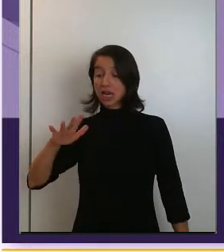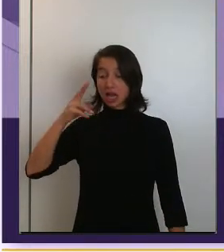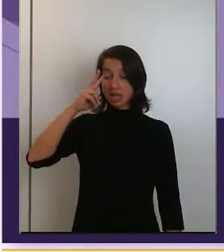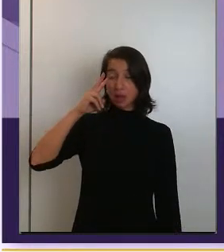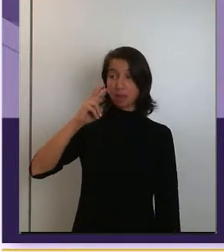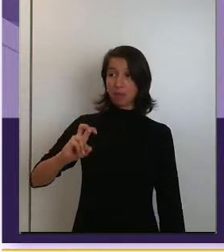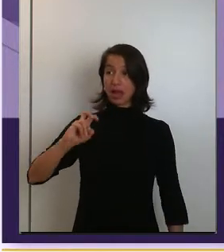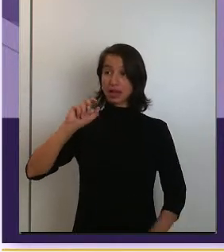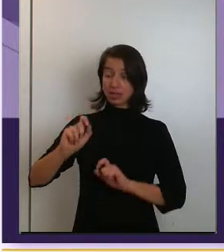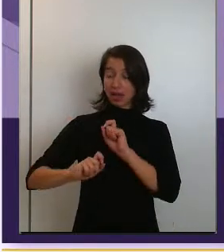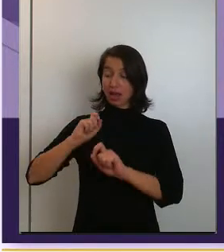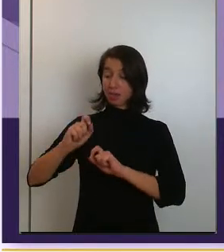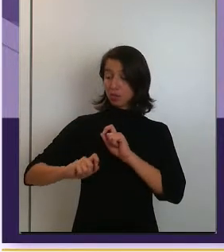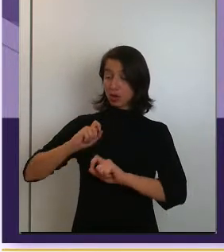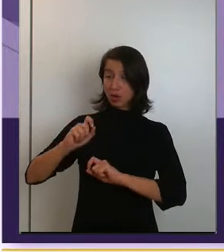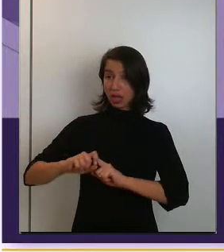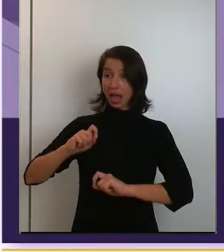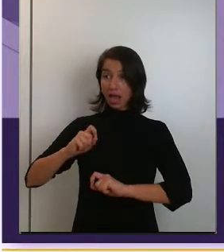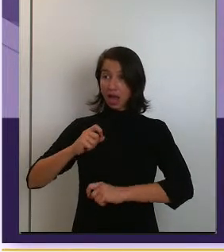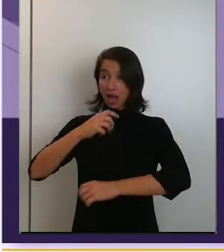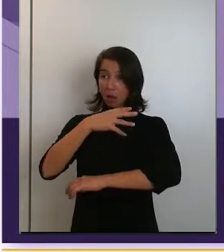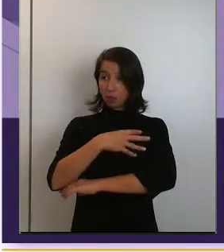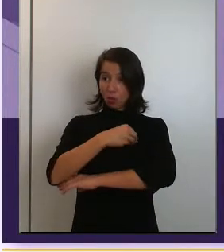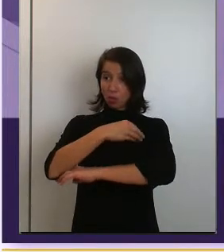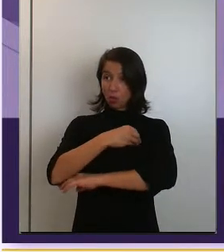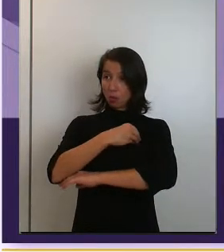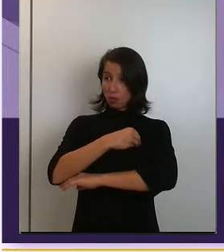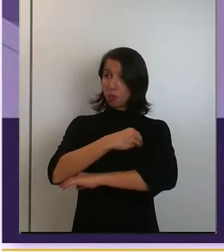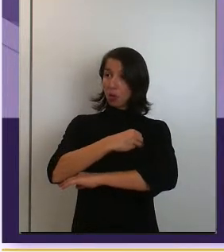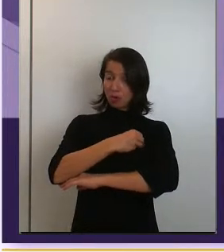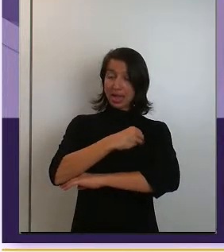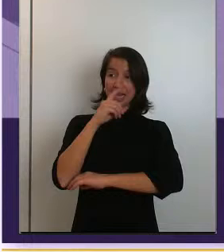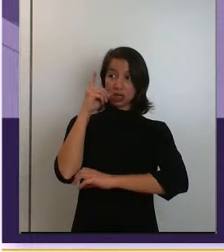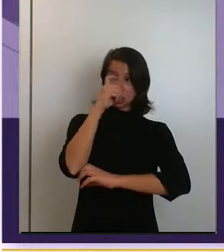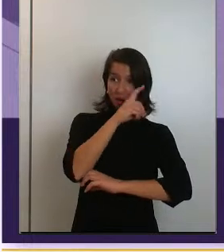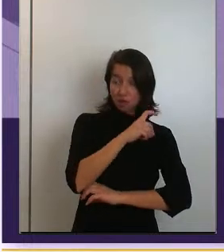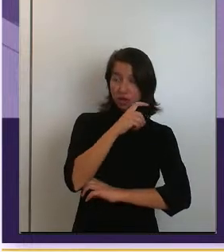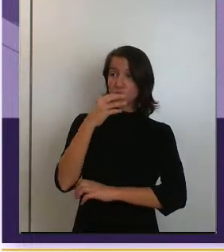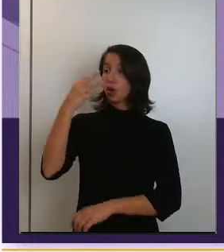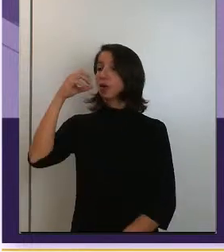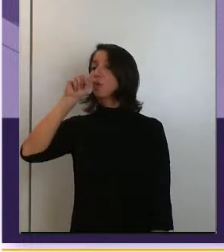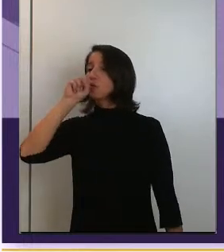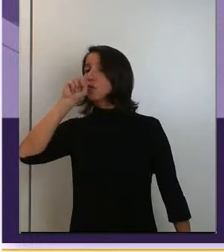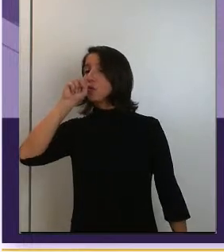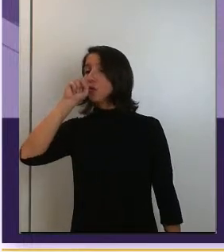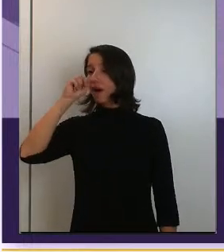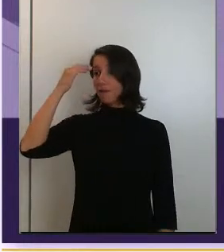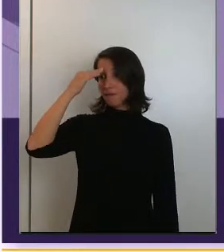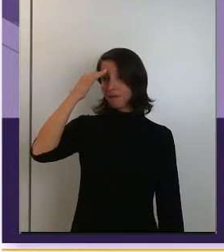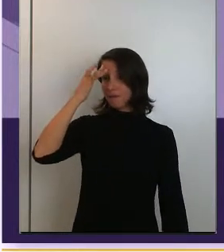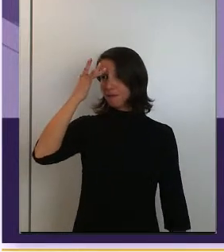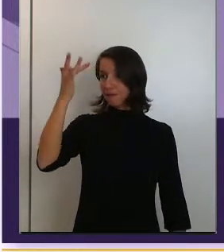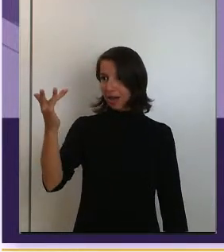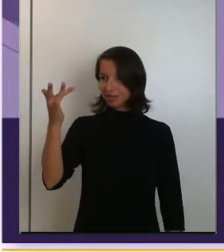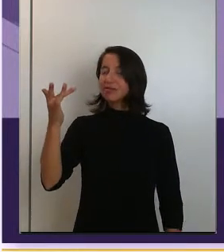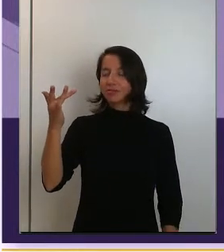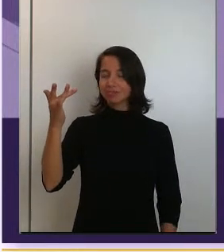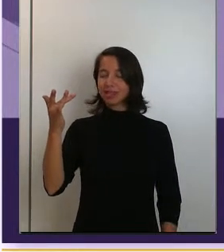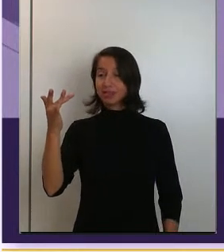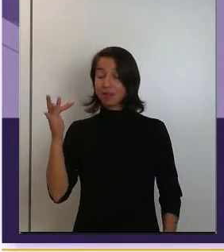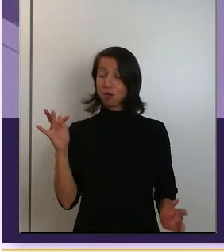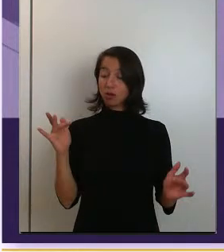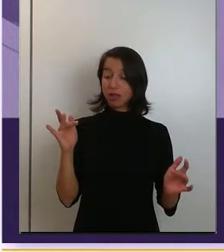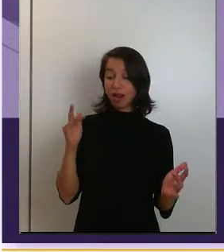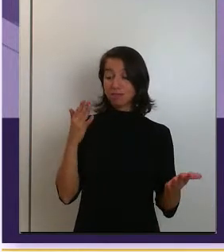tem contato com o peito de novo, ela começa a não querer amamentar, não querer ser sugar o peito, né? Então, o que